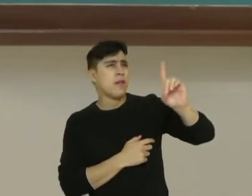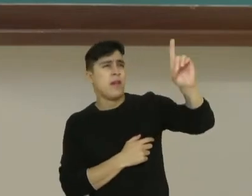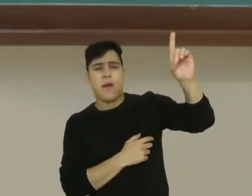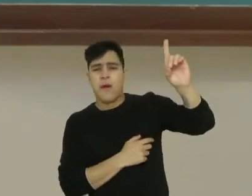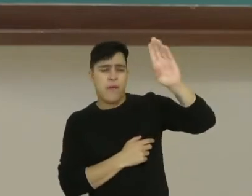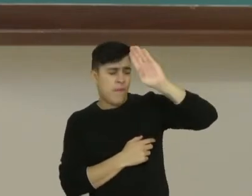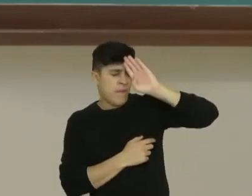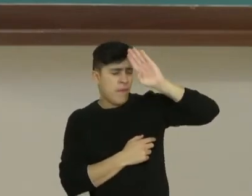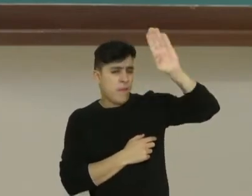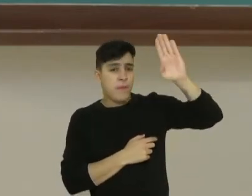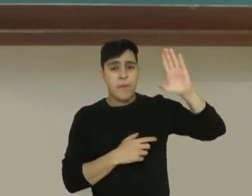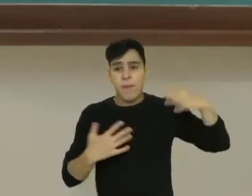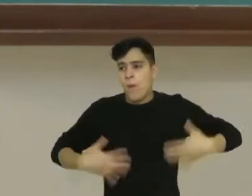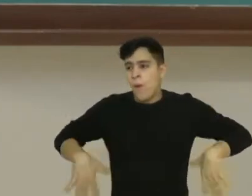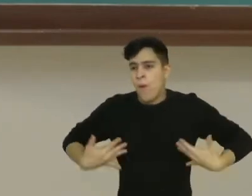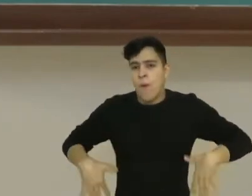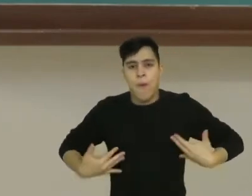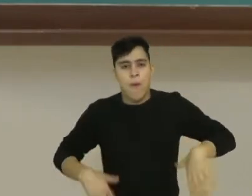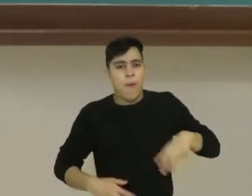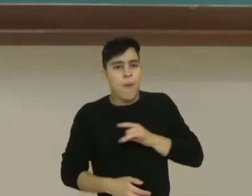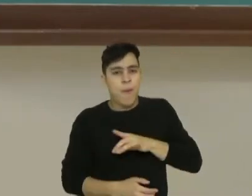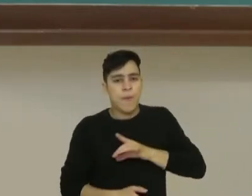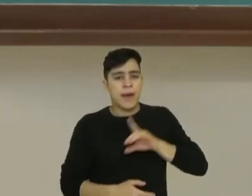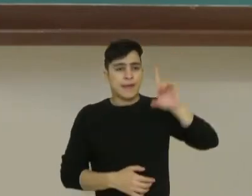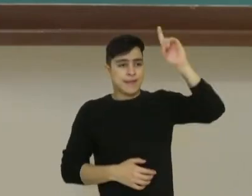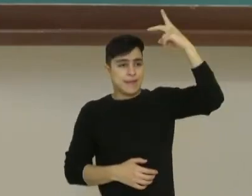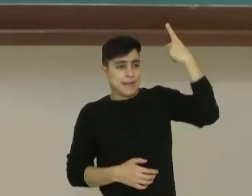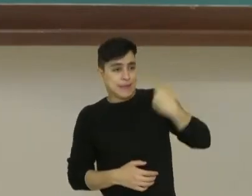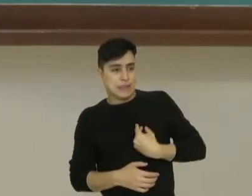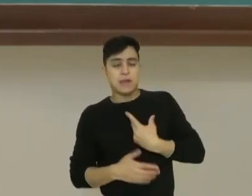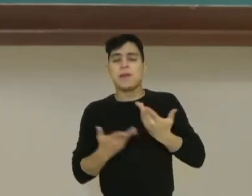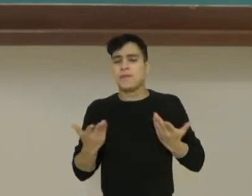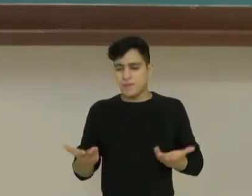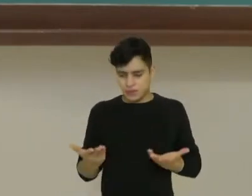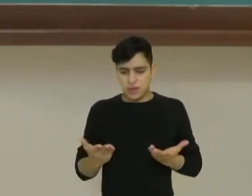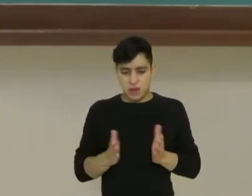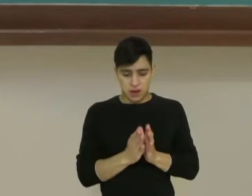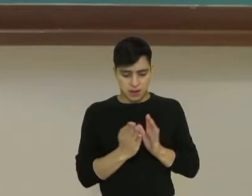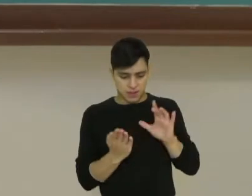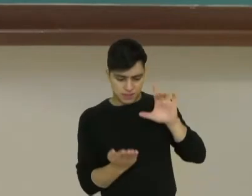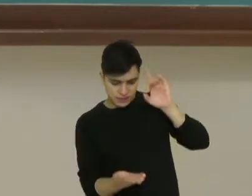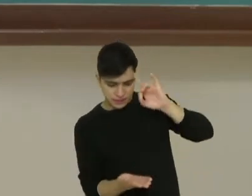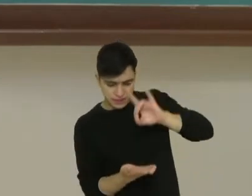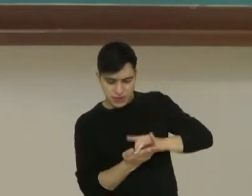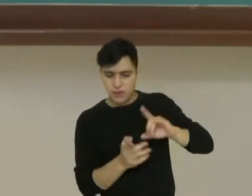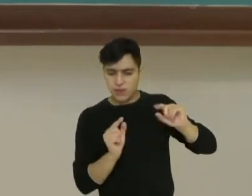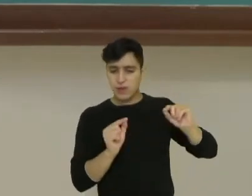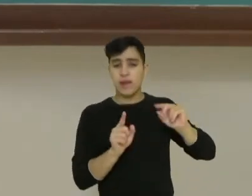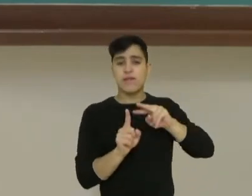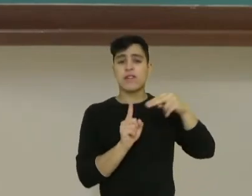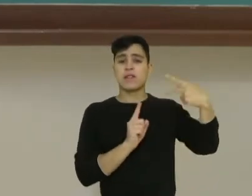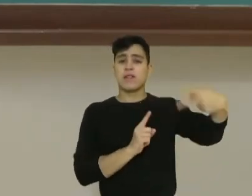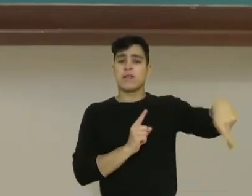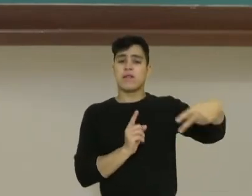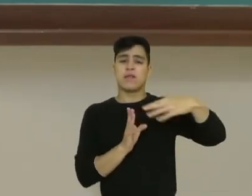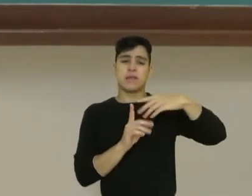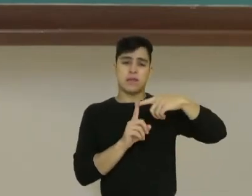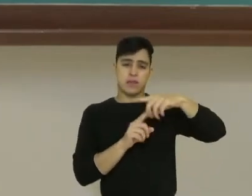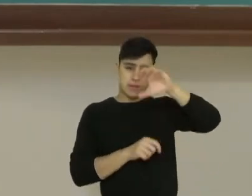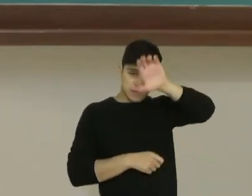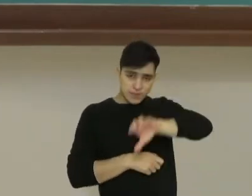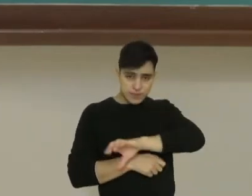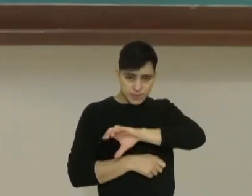daquele medo da punição de Deus, né? E dentro da verdade da Igreja Católica. A partir do